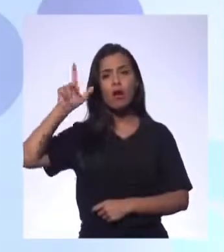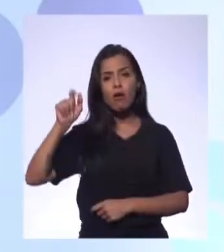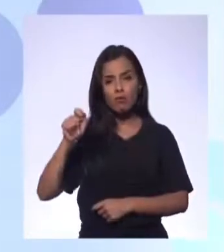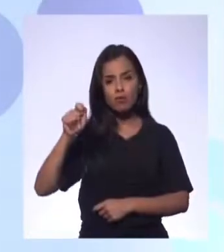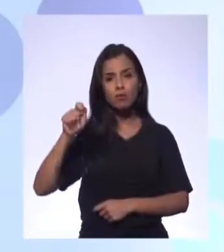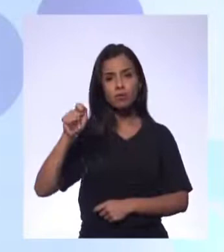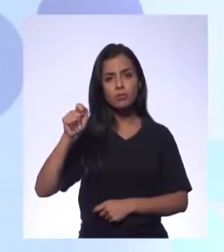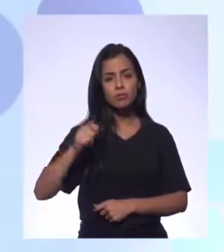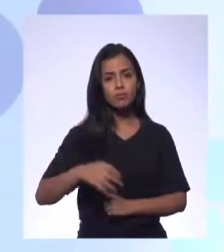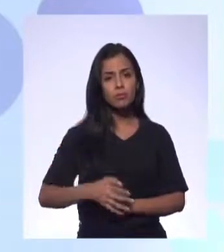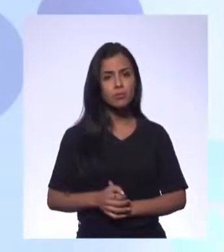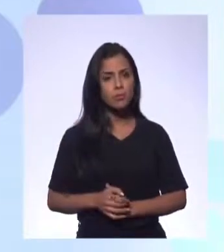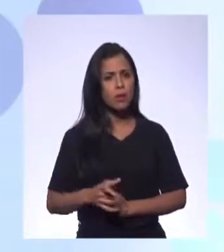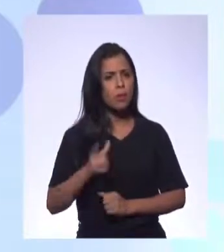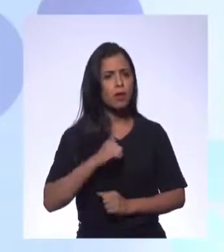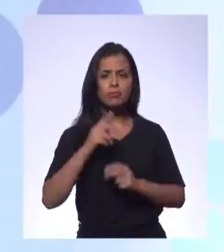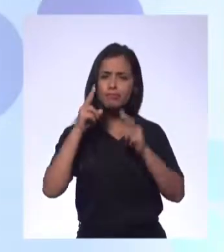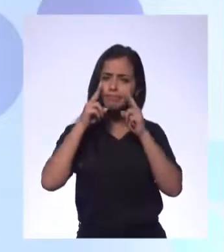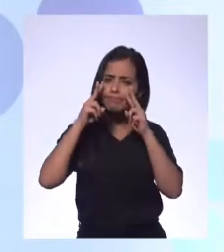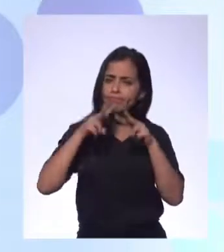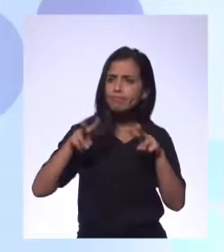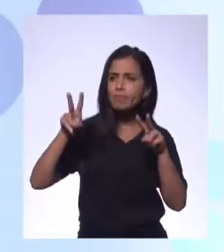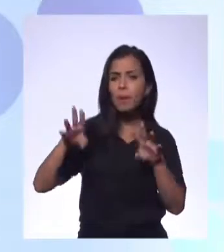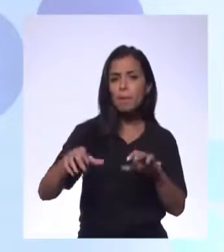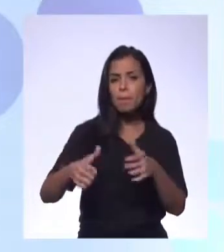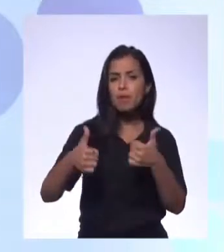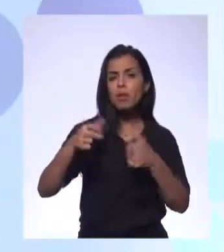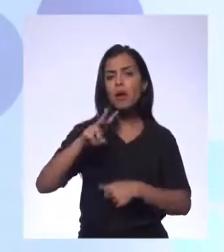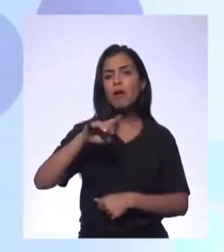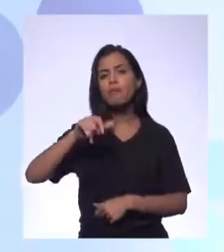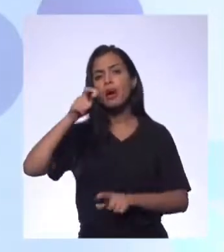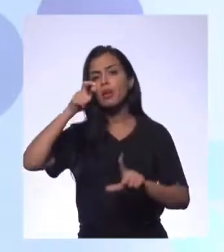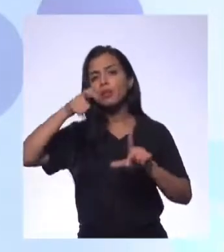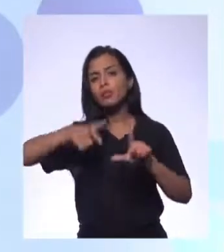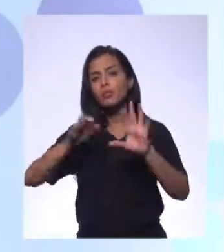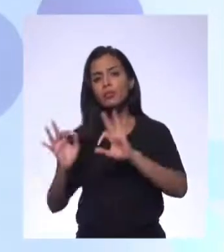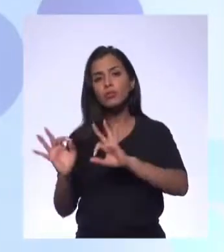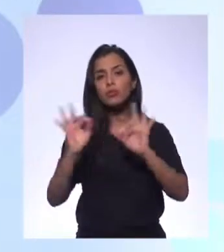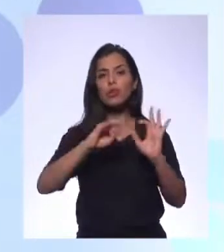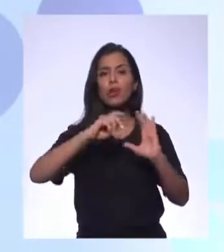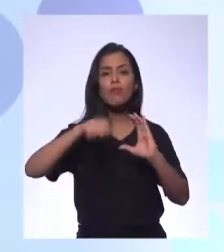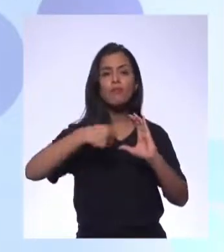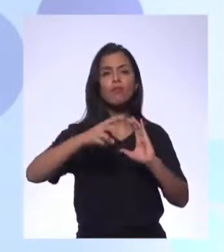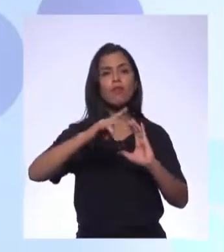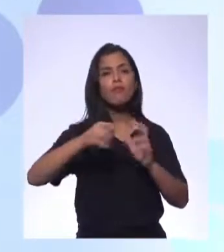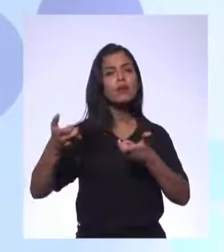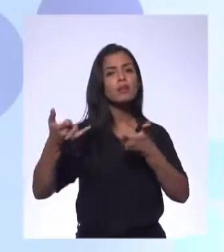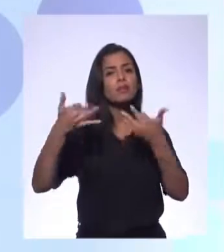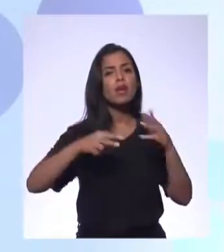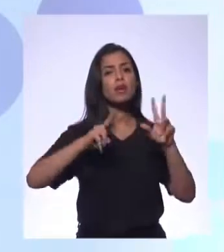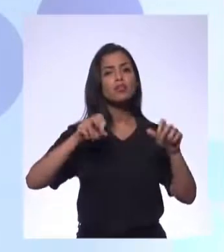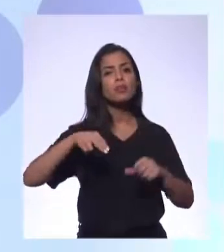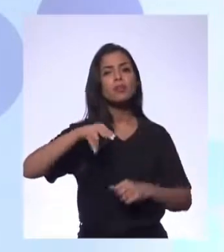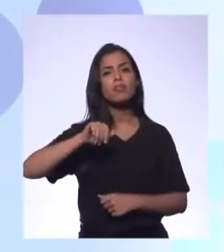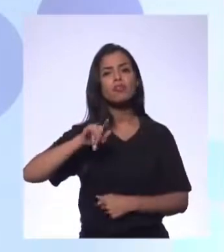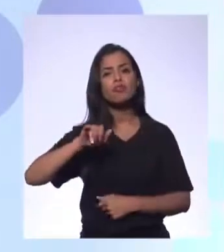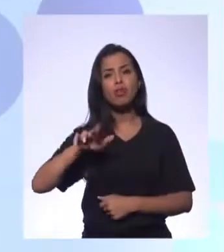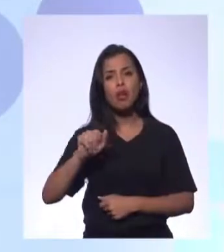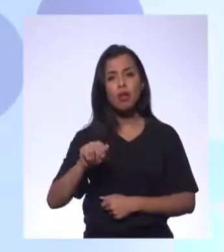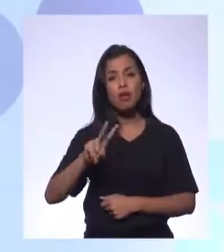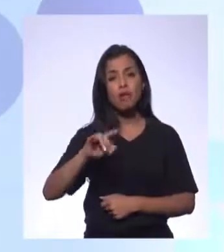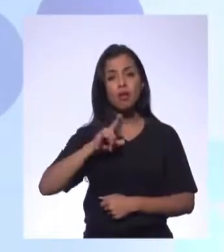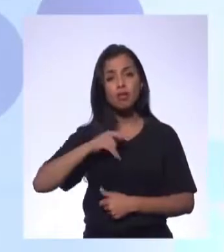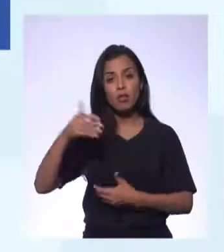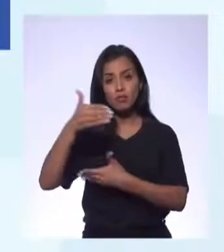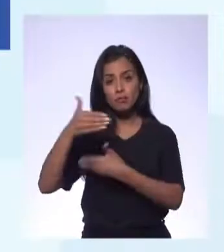africano. Para a gente ter um vislumbre maior do que eu estou falando aqui, a gente vai assistir um vídeo que vai falar um pouquinho sobre a Nigéria. Eu vou colocar o slide aí para